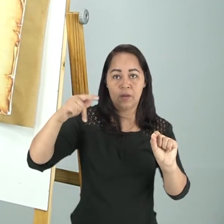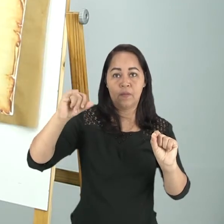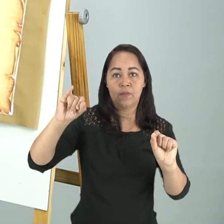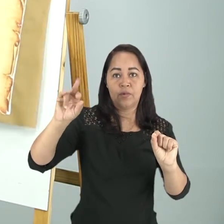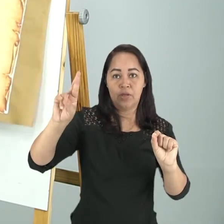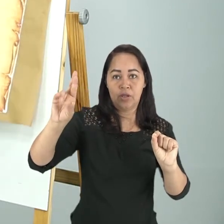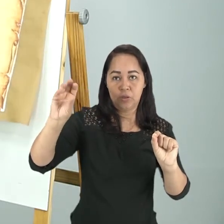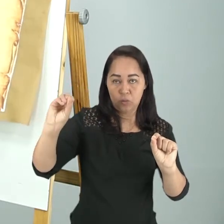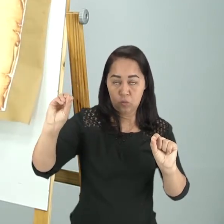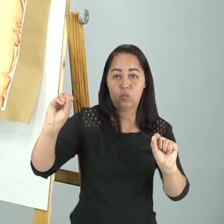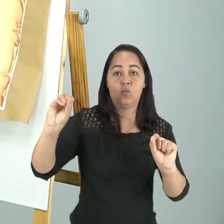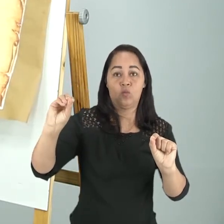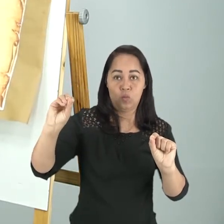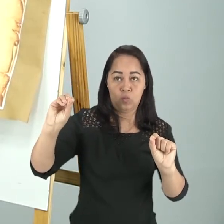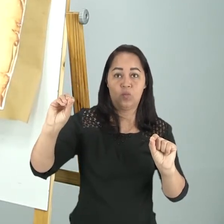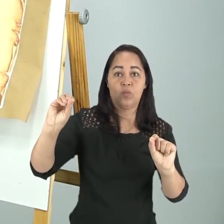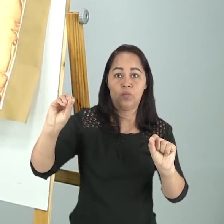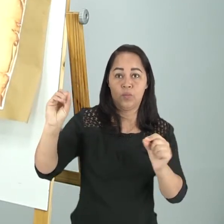papel aqui, ó.